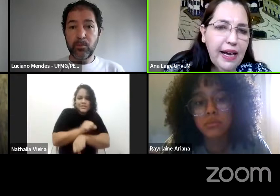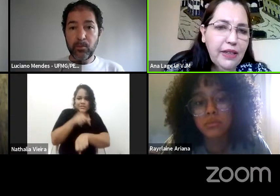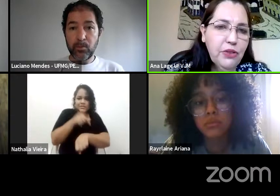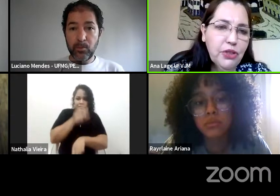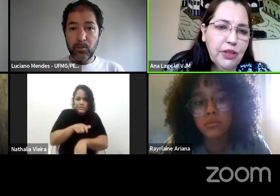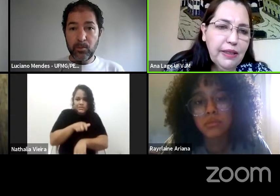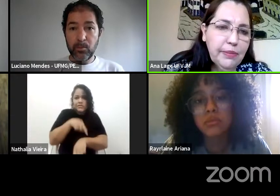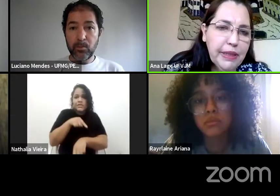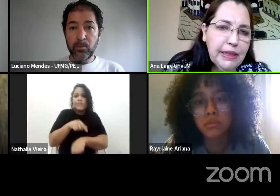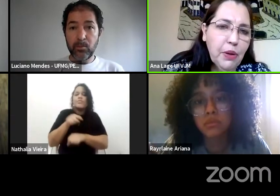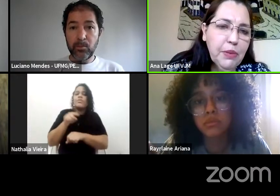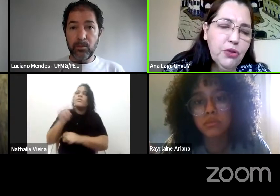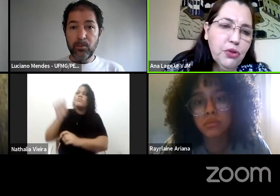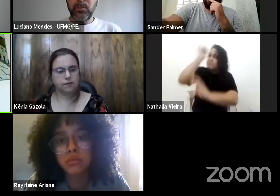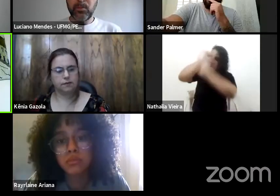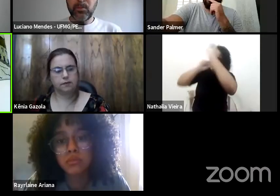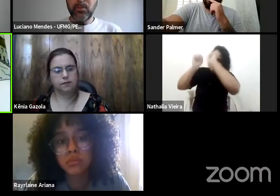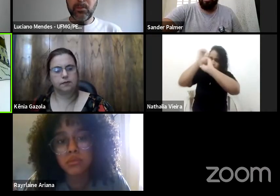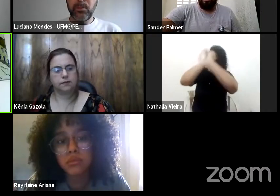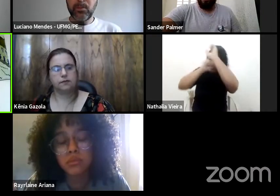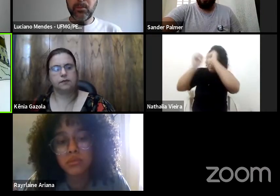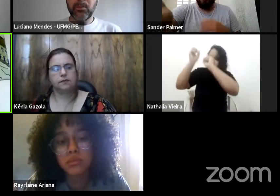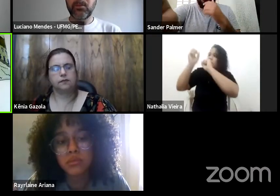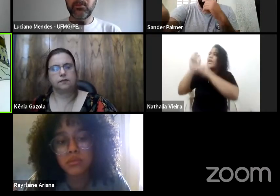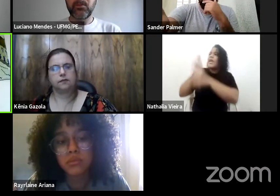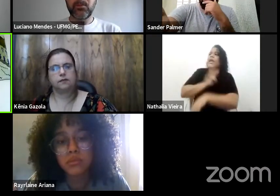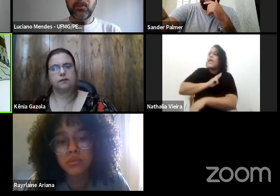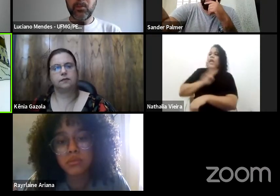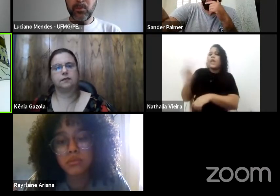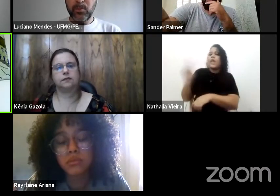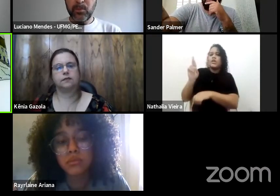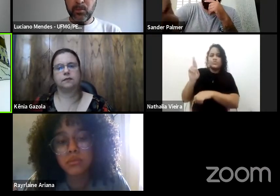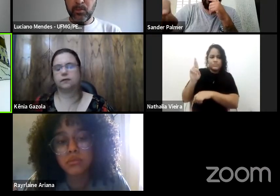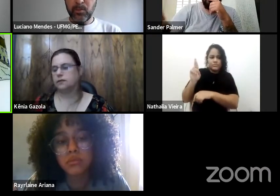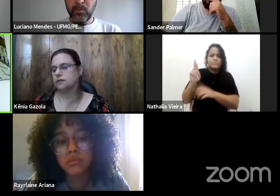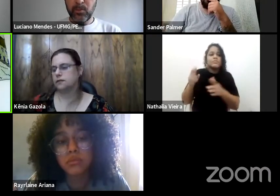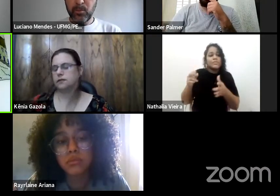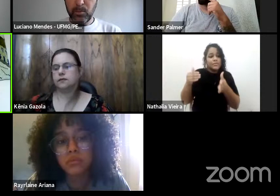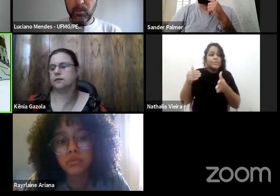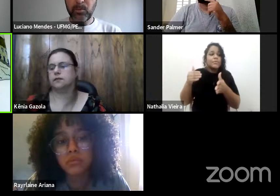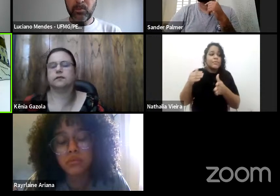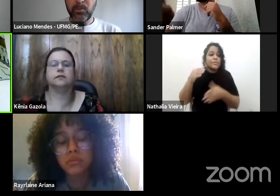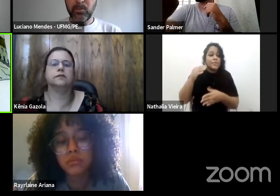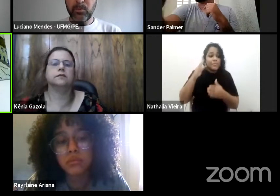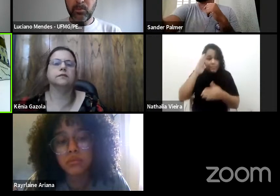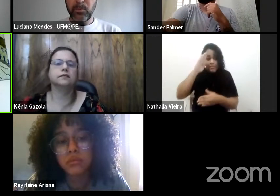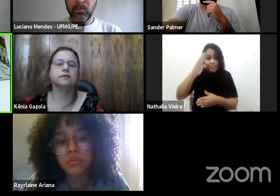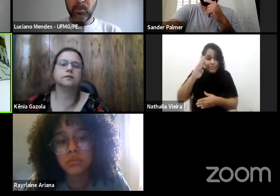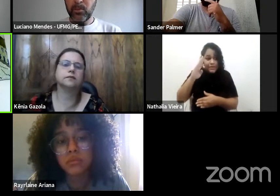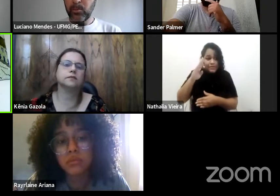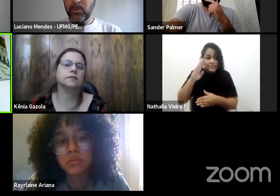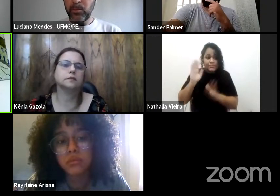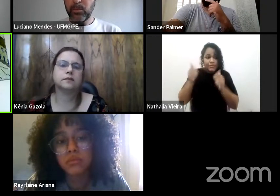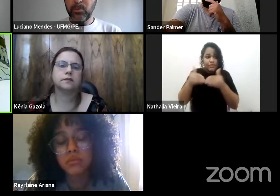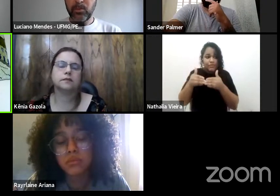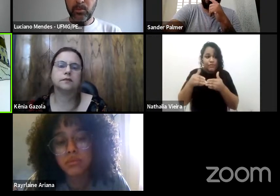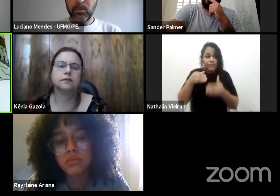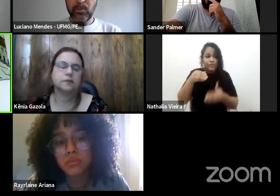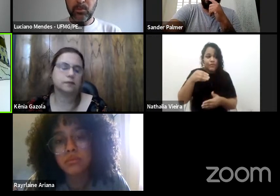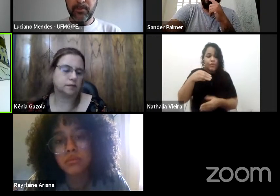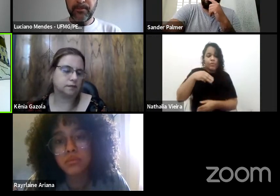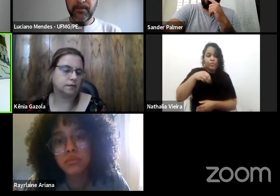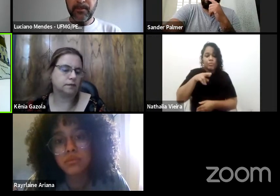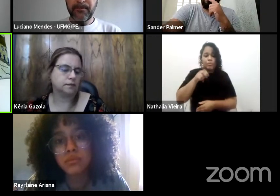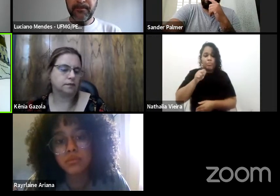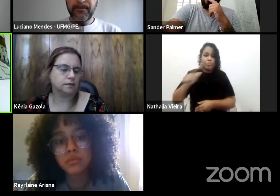uma religiosidade, principalmente, tipo, moral, isso que está sendo posto para ele dentro da perspectiva da igreja,